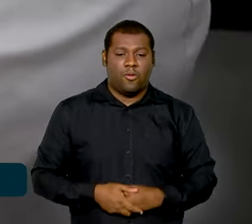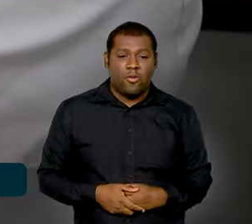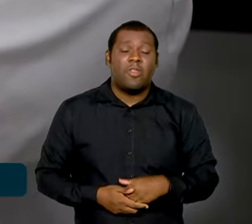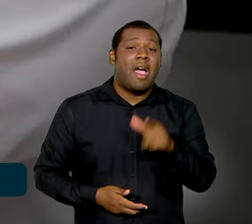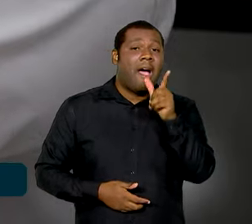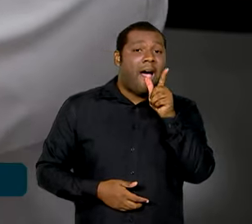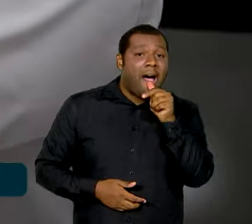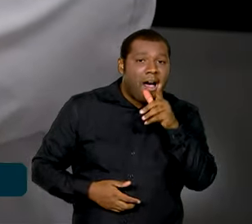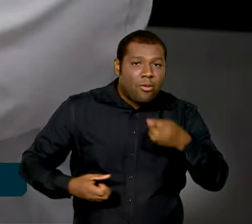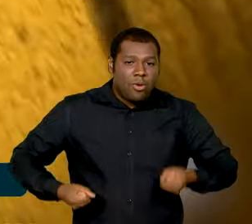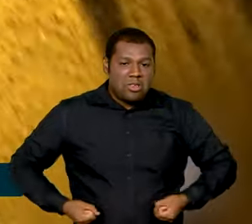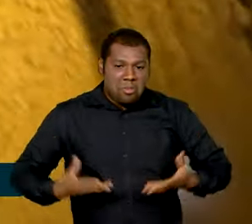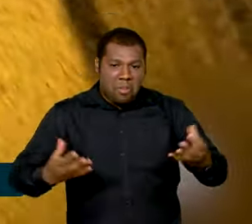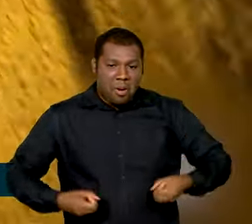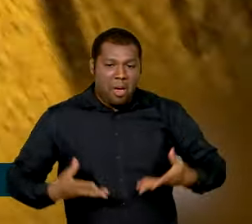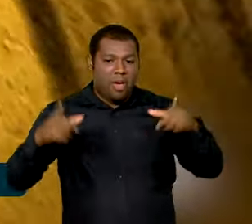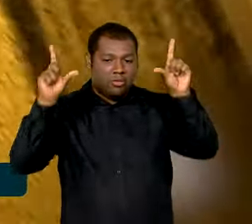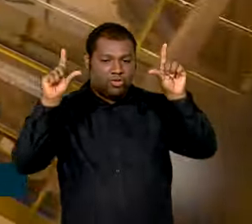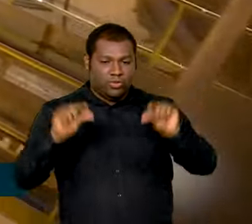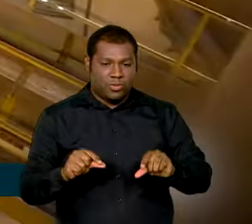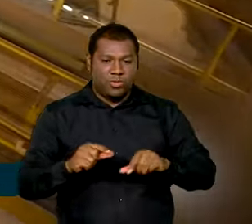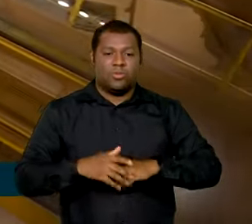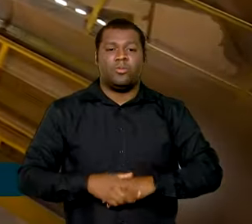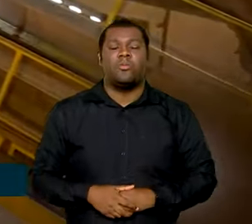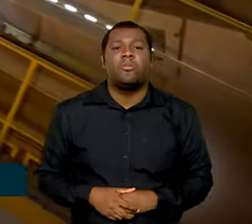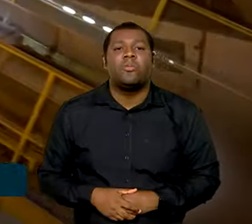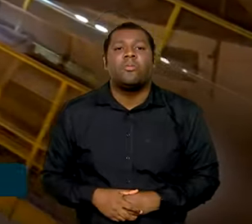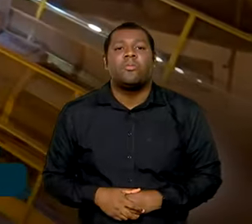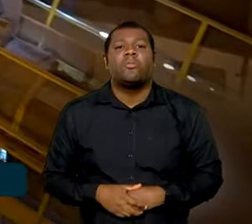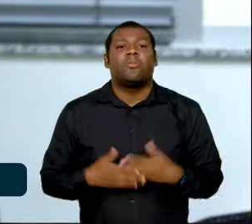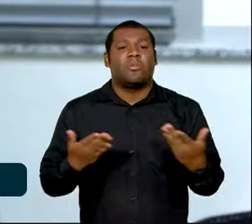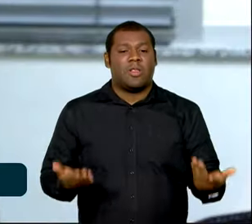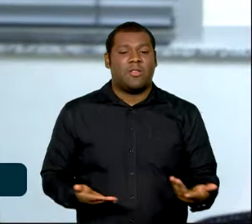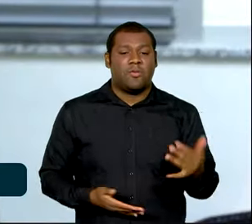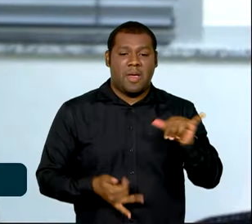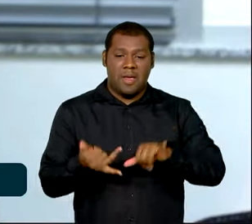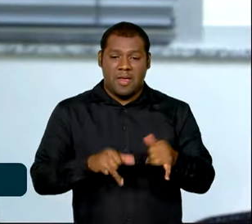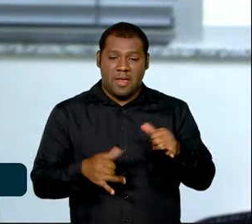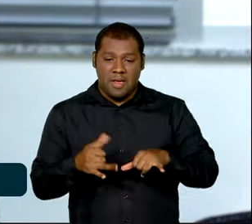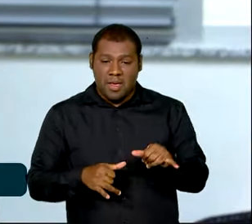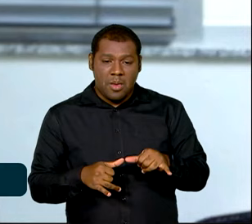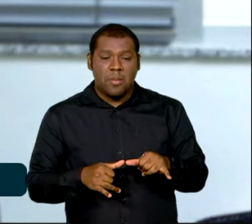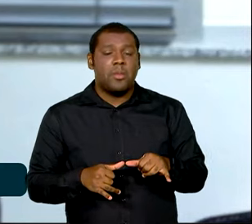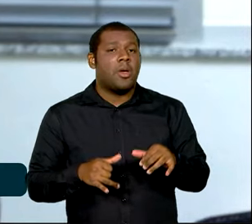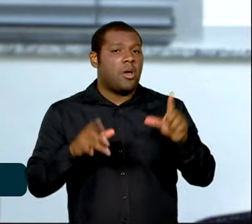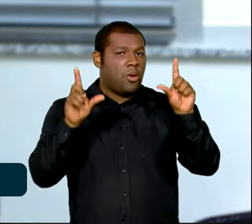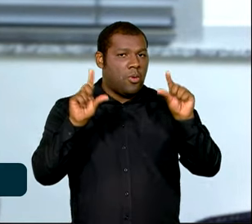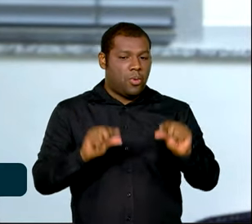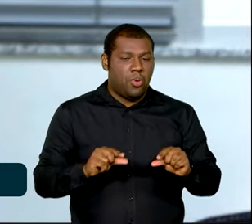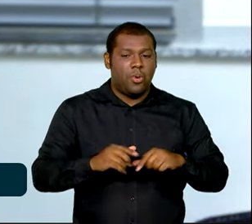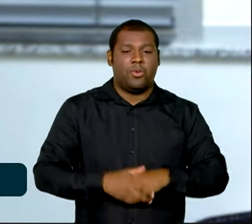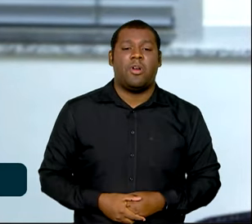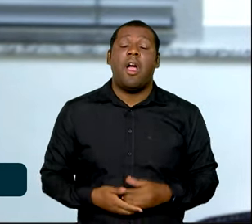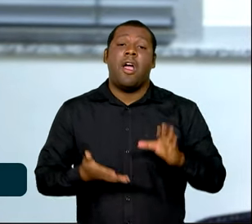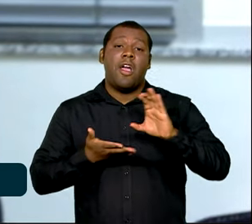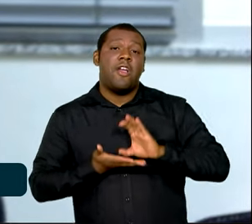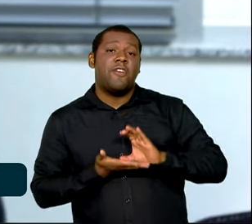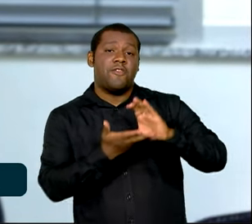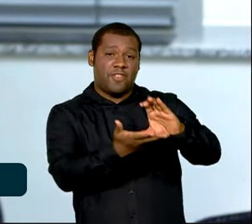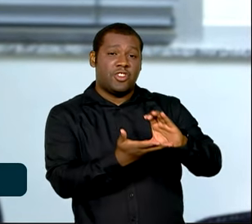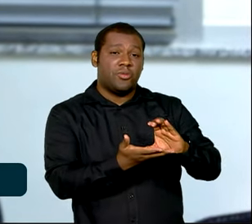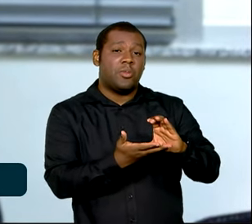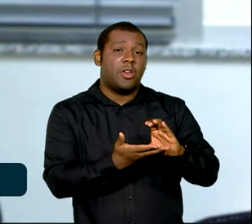água. E ele não tem subproduto, ele não tem rejeitos. Nossa ideia agora é o quê? É investir fortemente